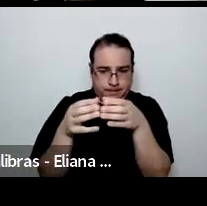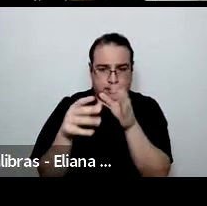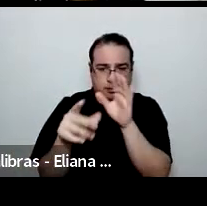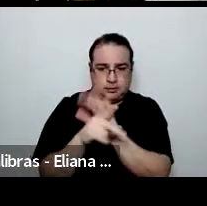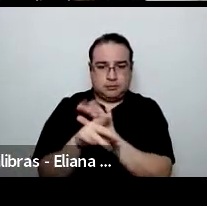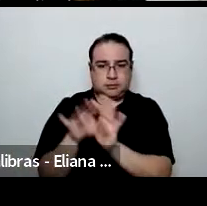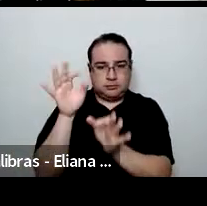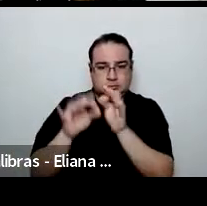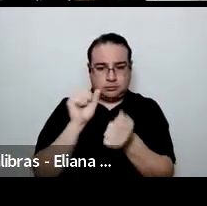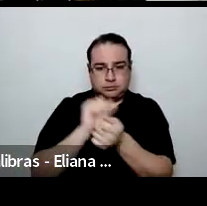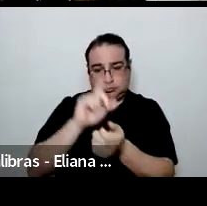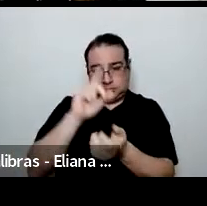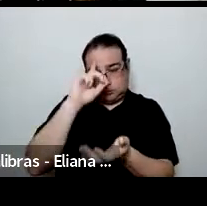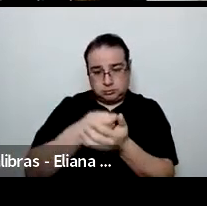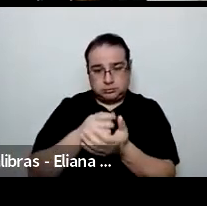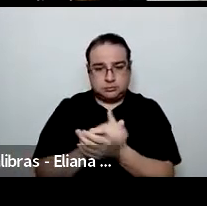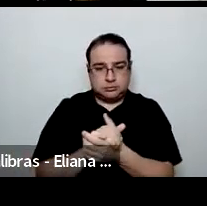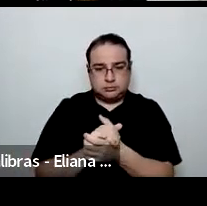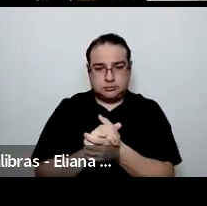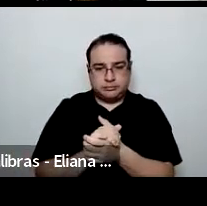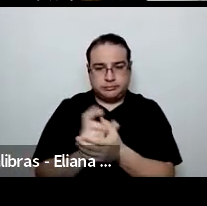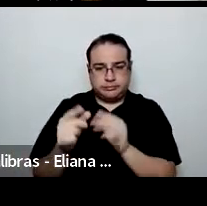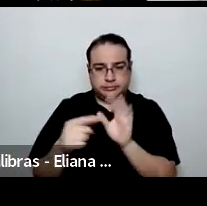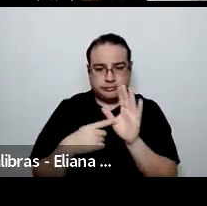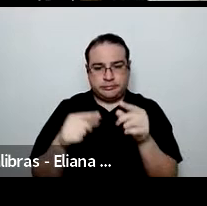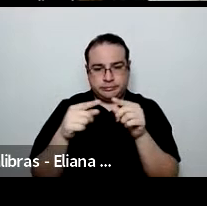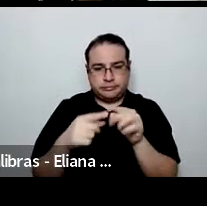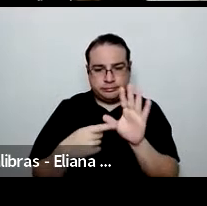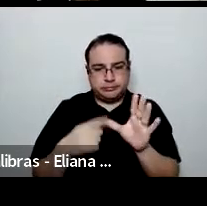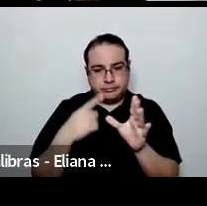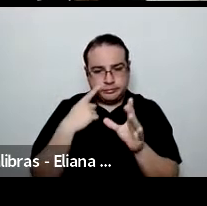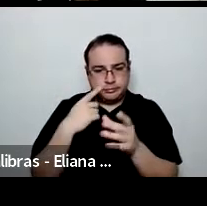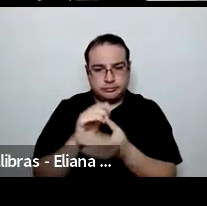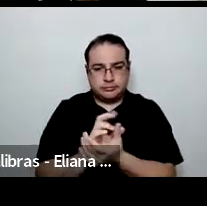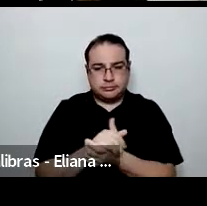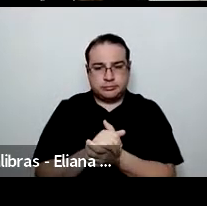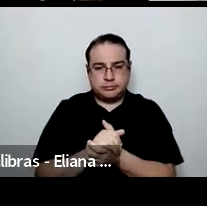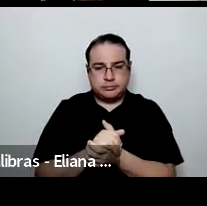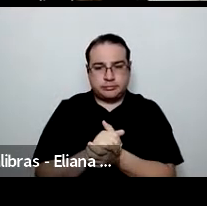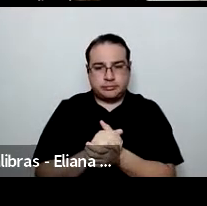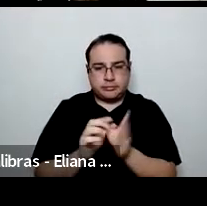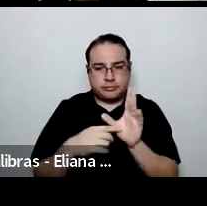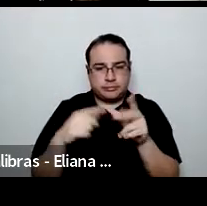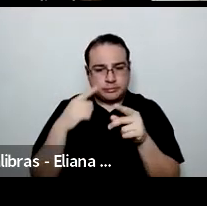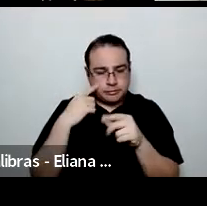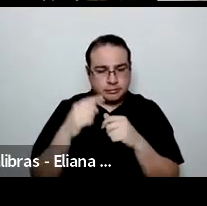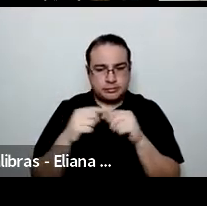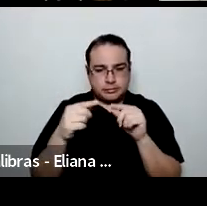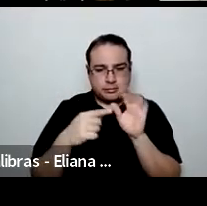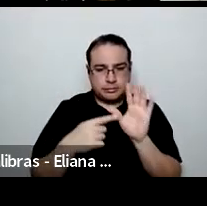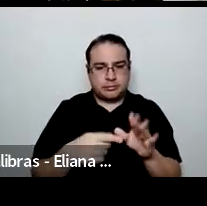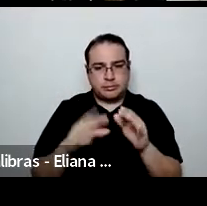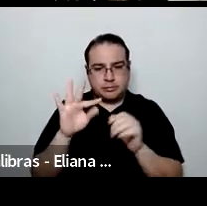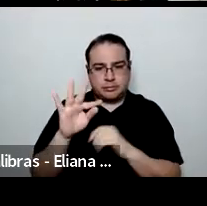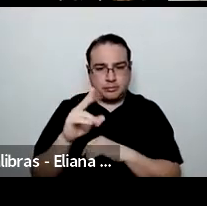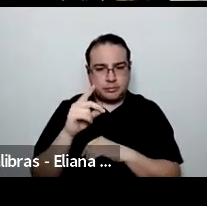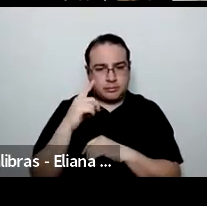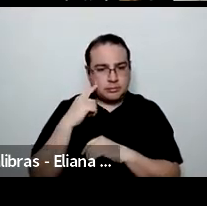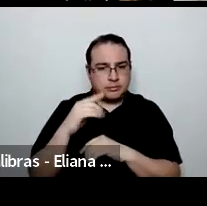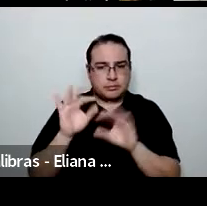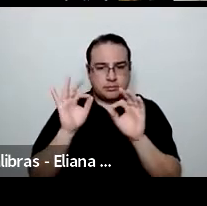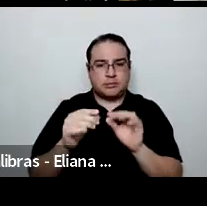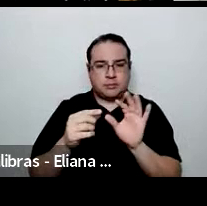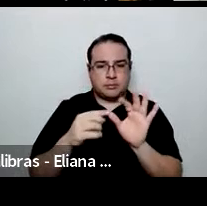judicial E no caso de prestação de contas parcial mediante apresentação da prestação